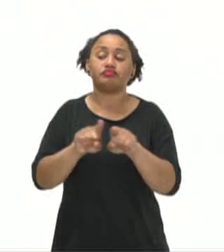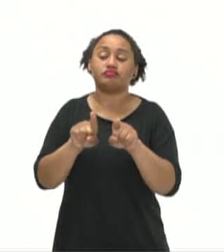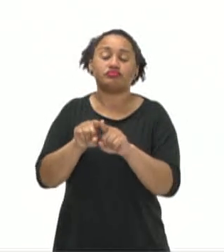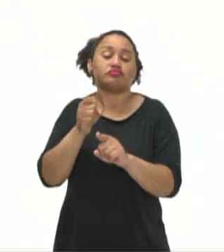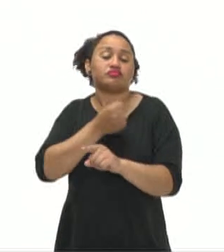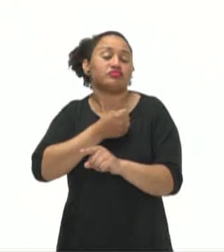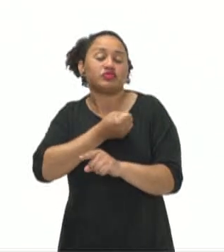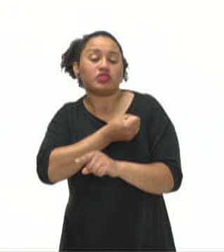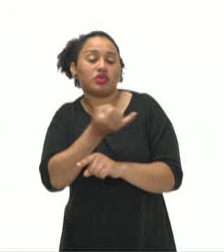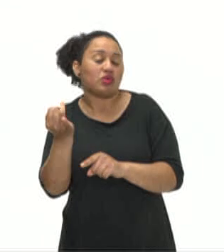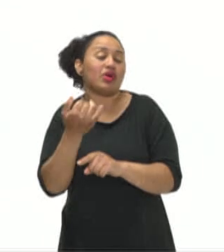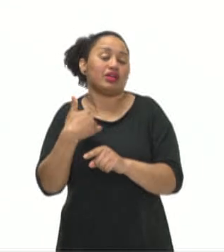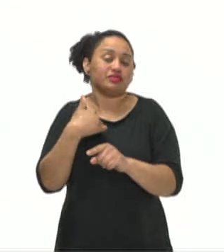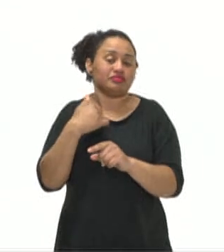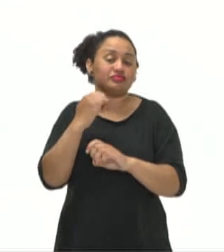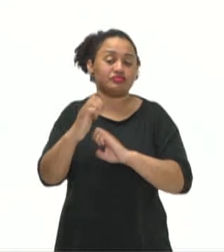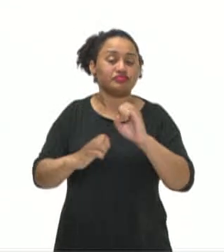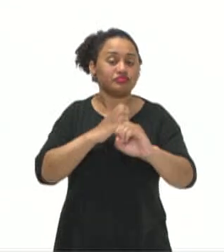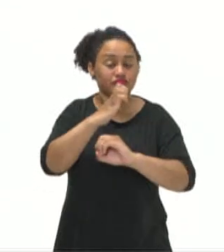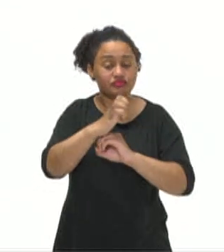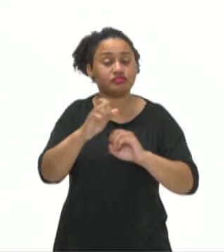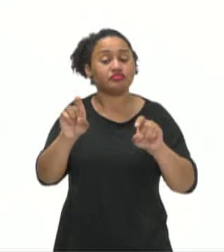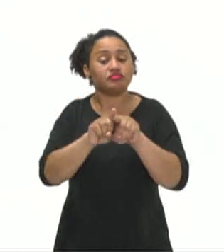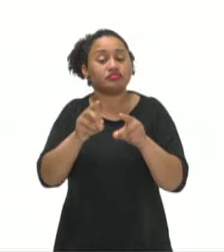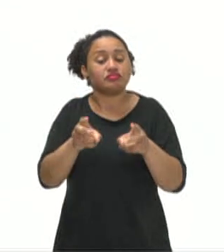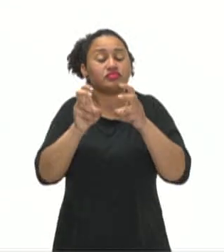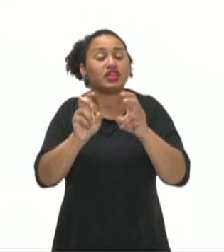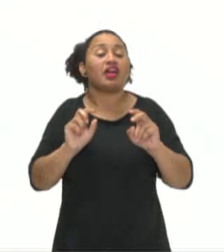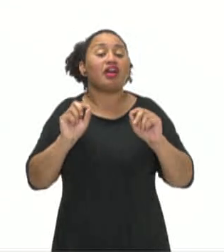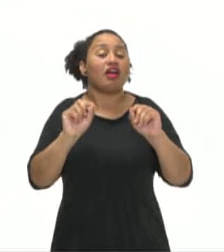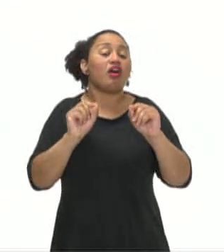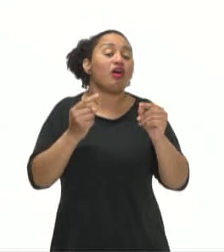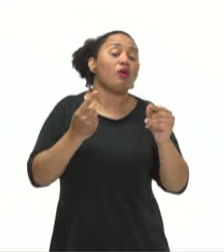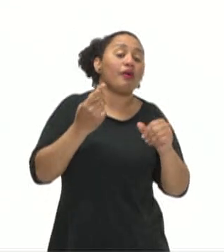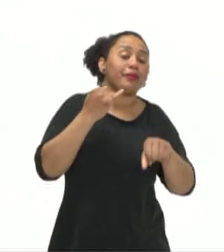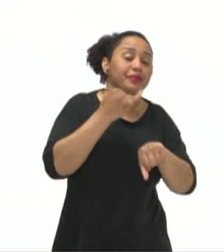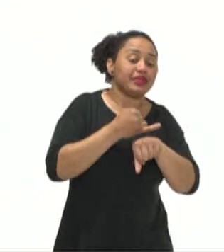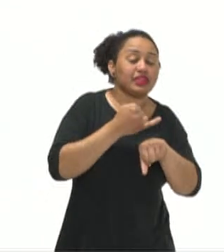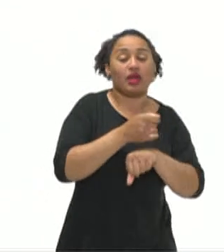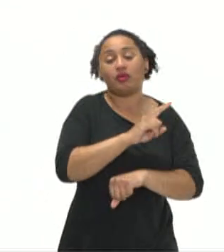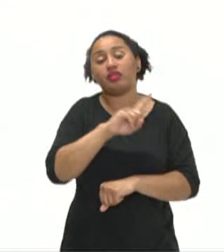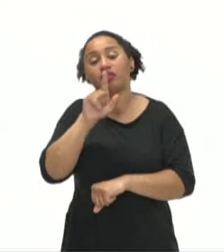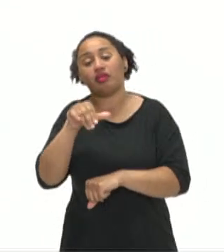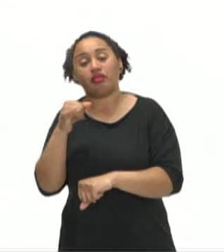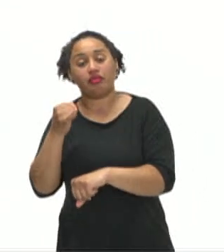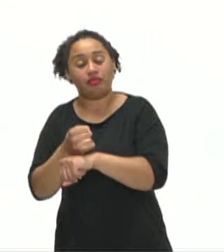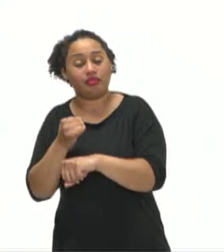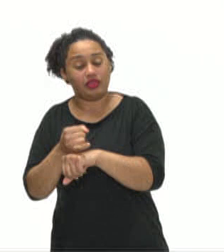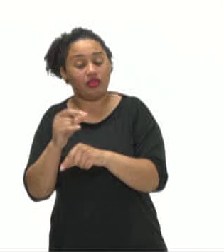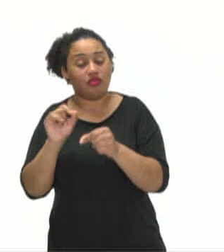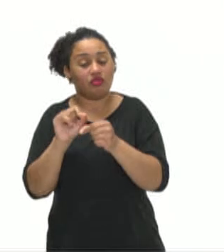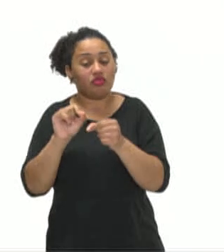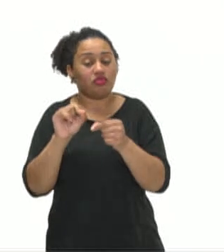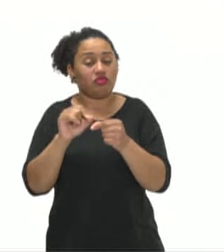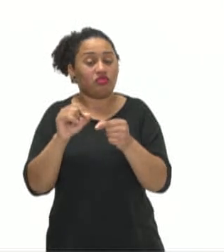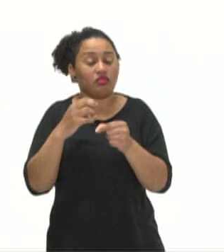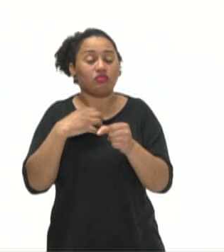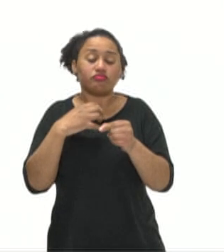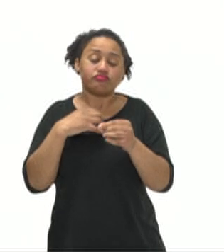elétrons na camada de valência. Identificar quem é metal e quem é ametal e montar a fórmula iônica.